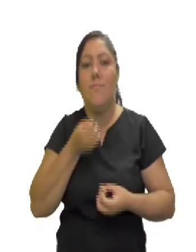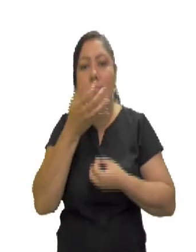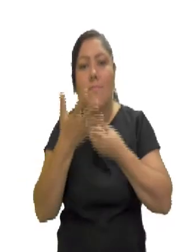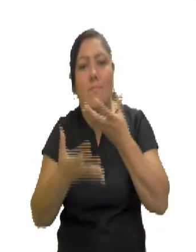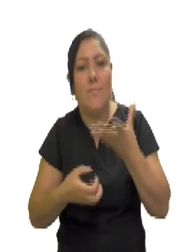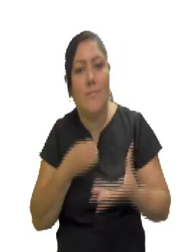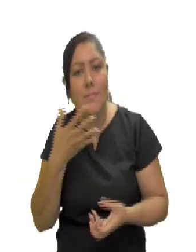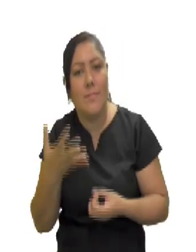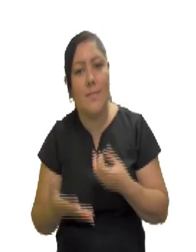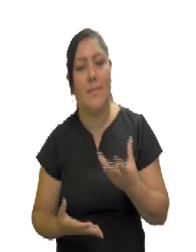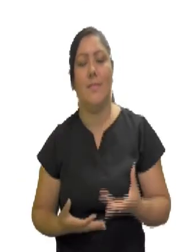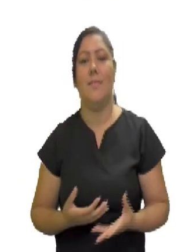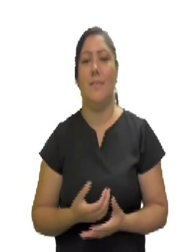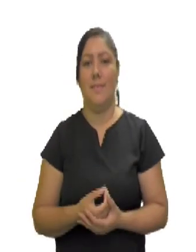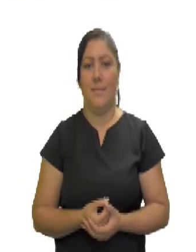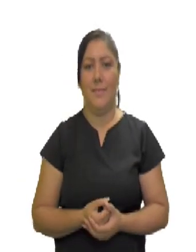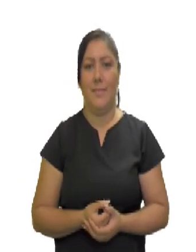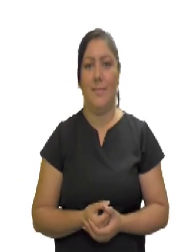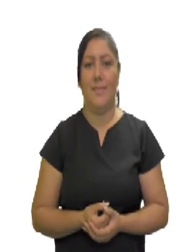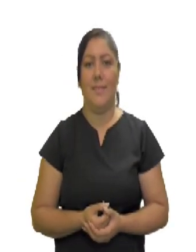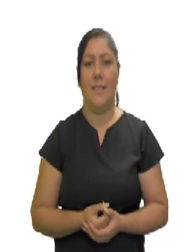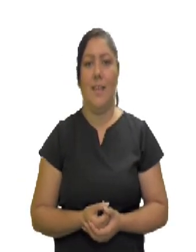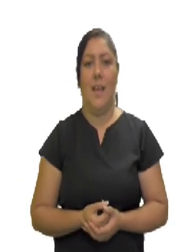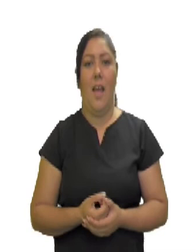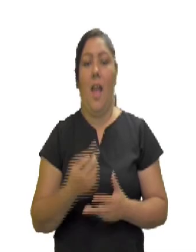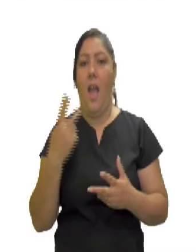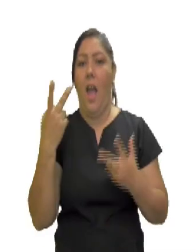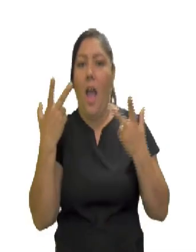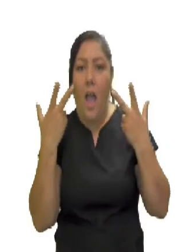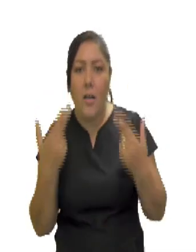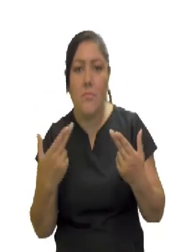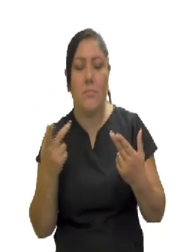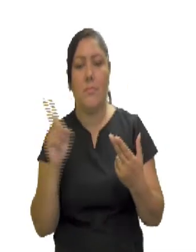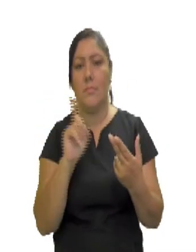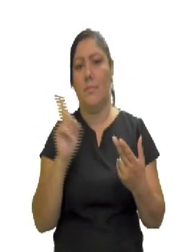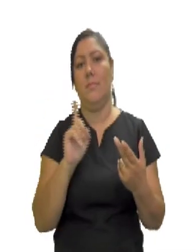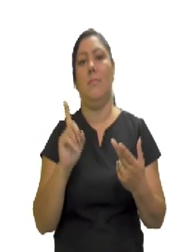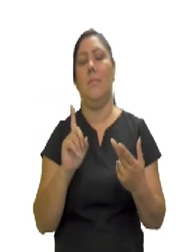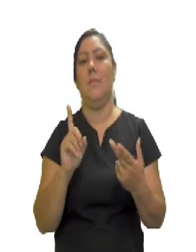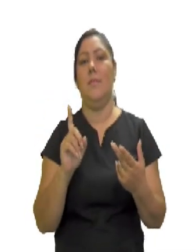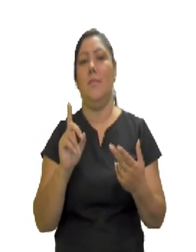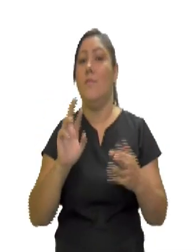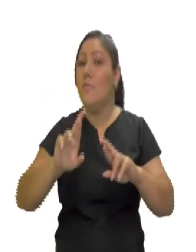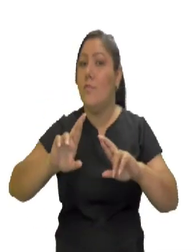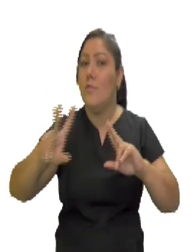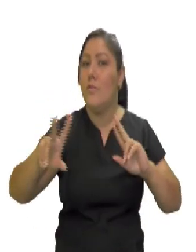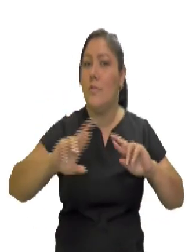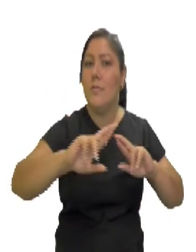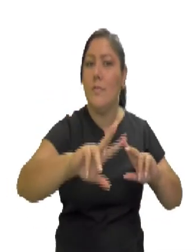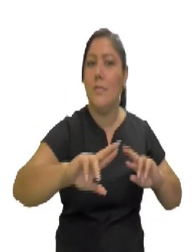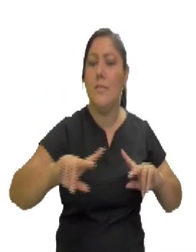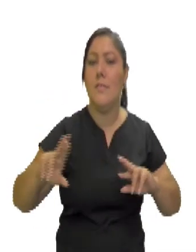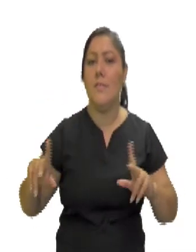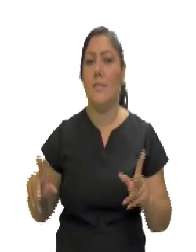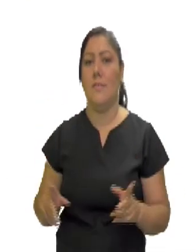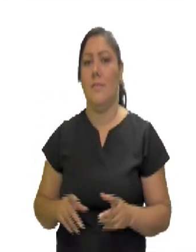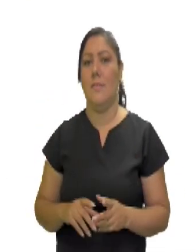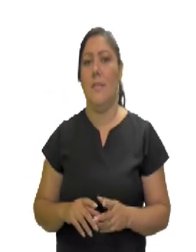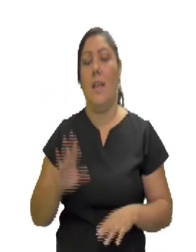é heterogênea, ela não é igual, ela é diferente dependendo do lugar em que se